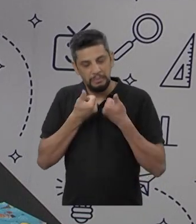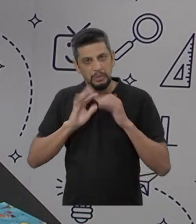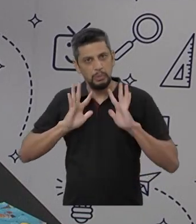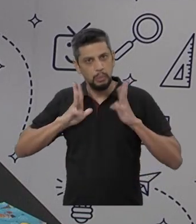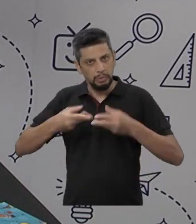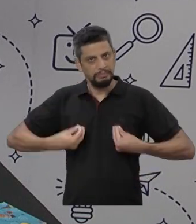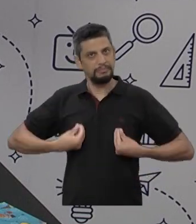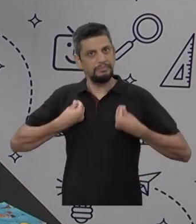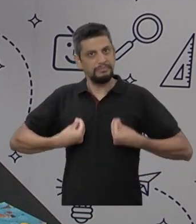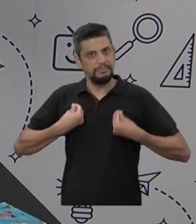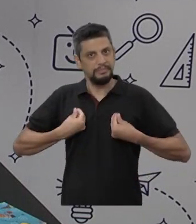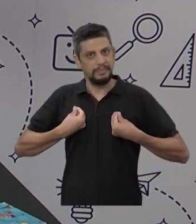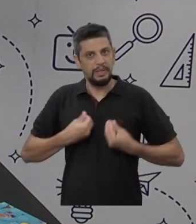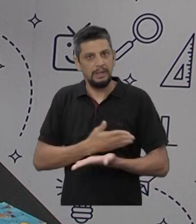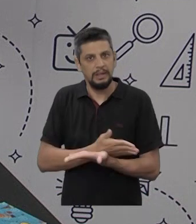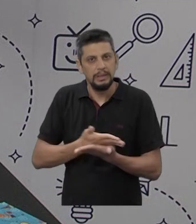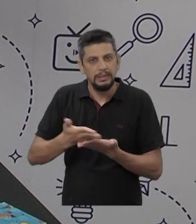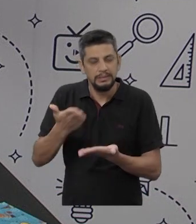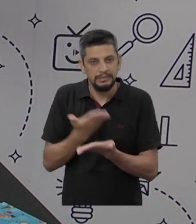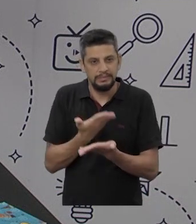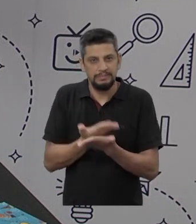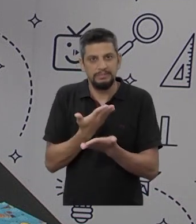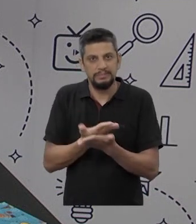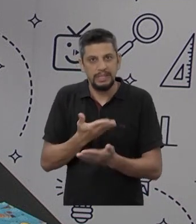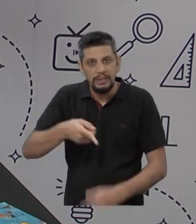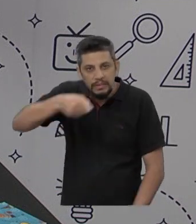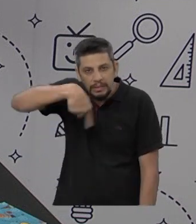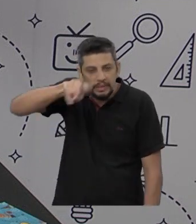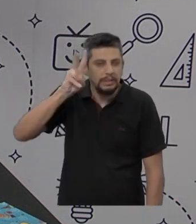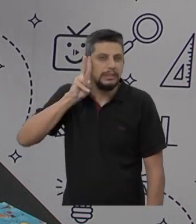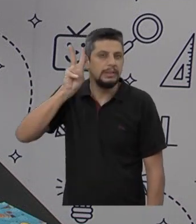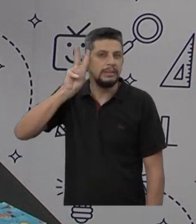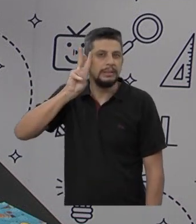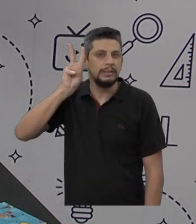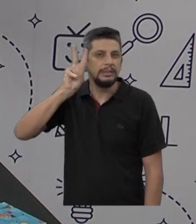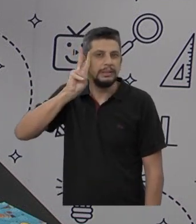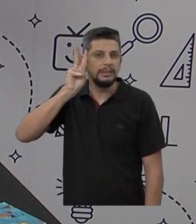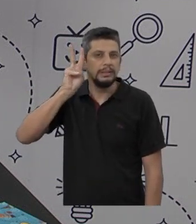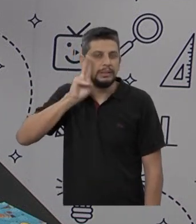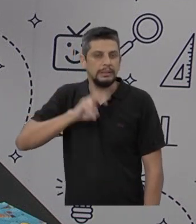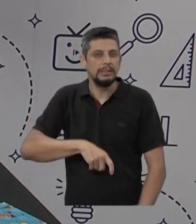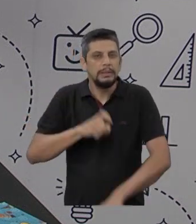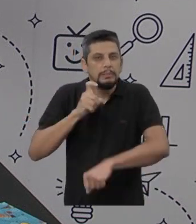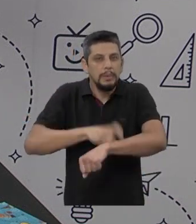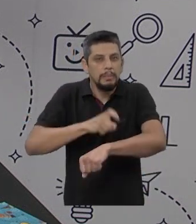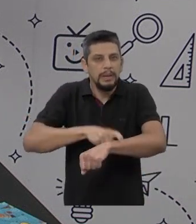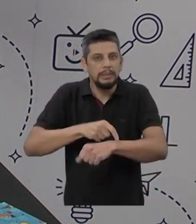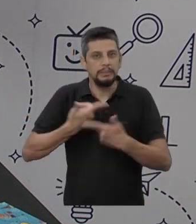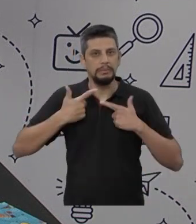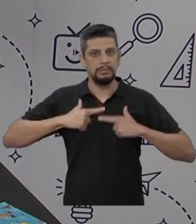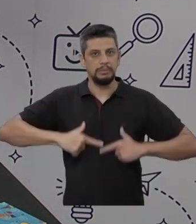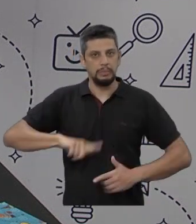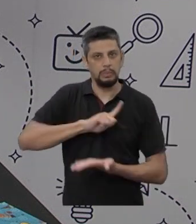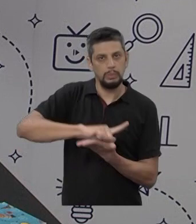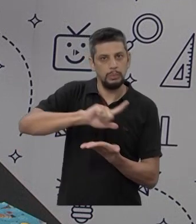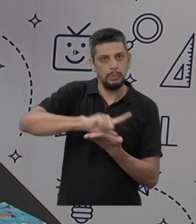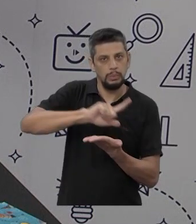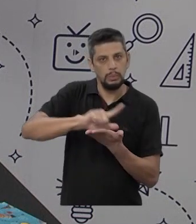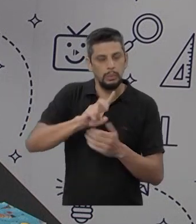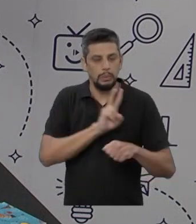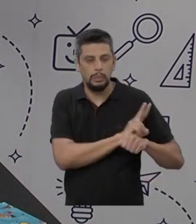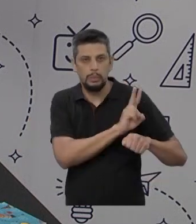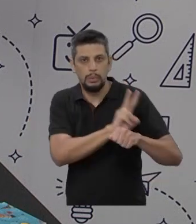aqui. Para iniciar, vamos lembrar daquelas situações importantes desse momento, que é a higiene.